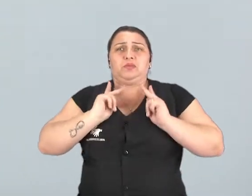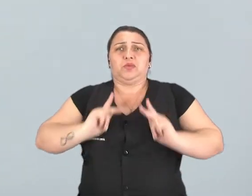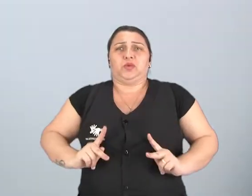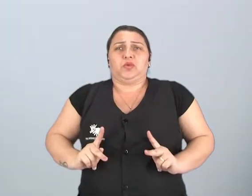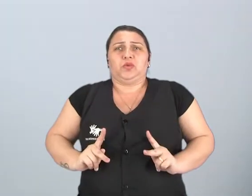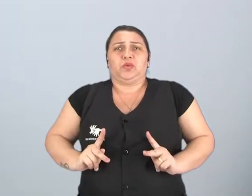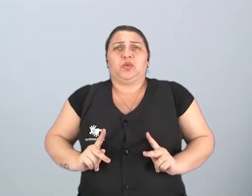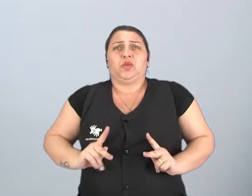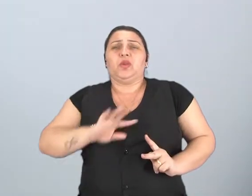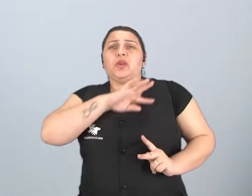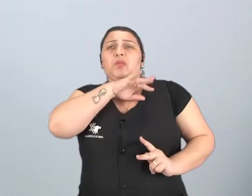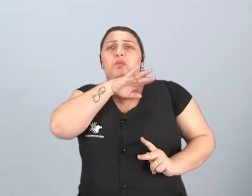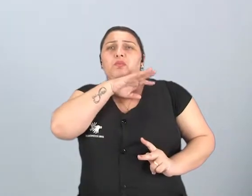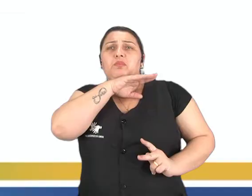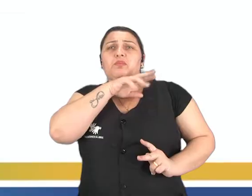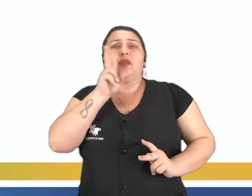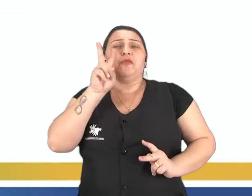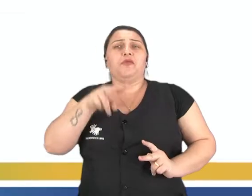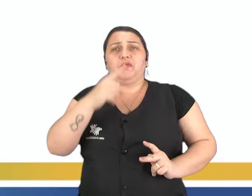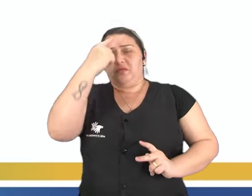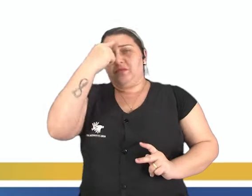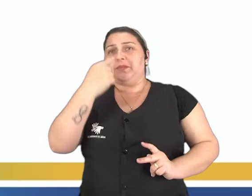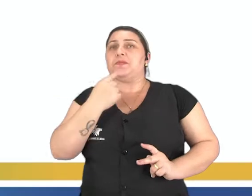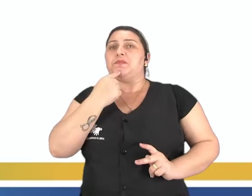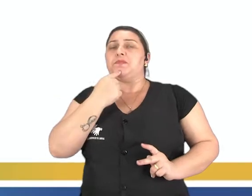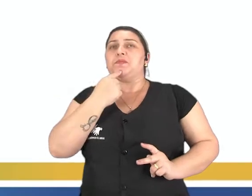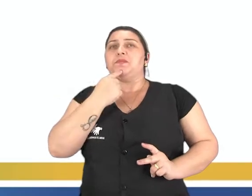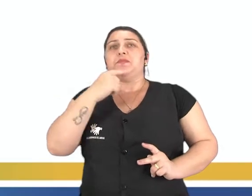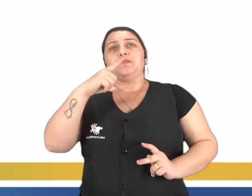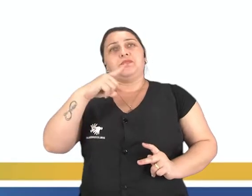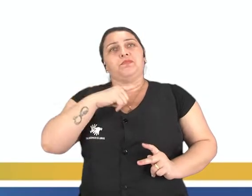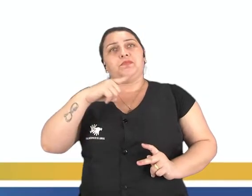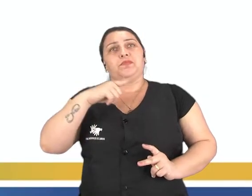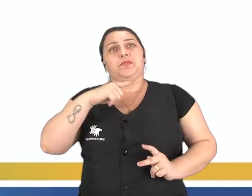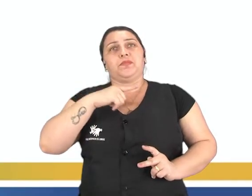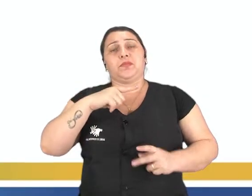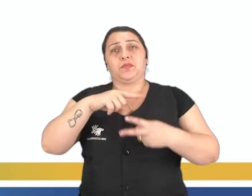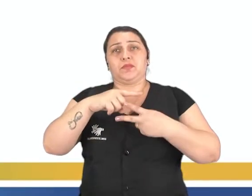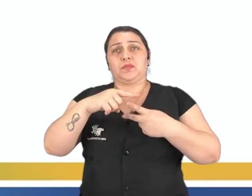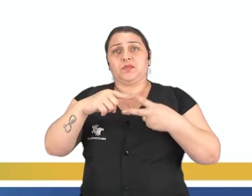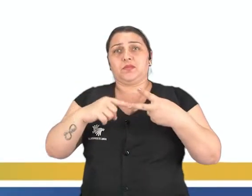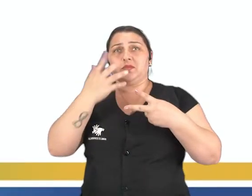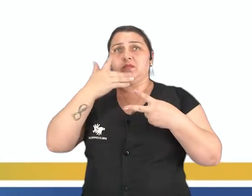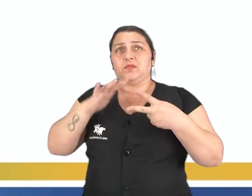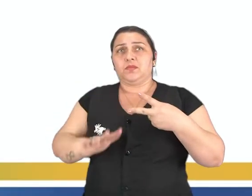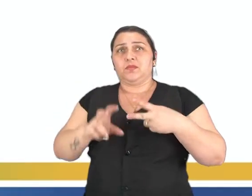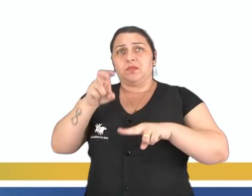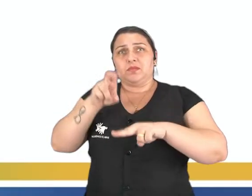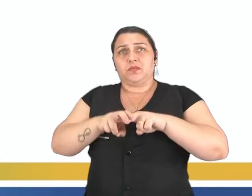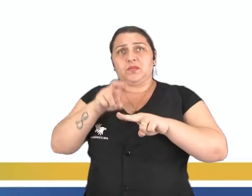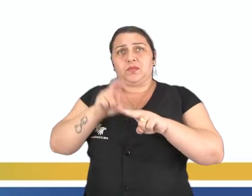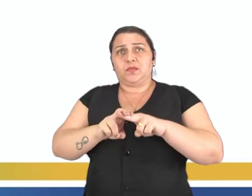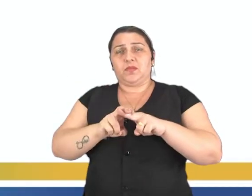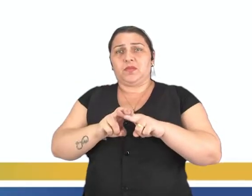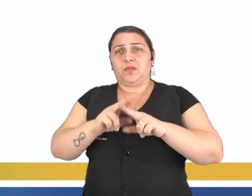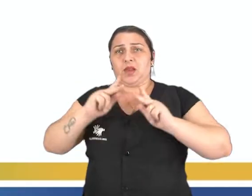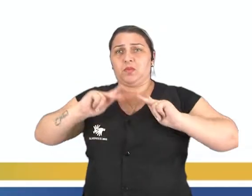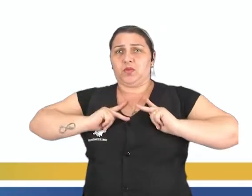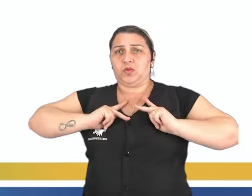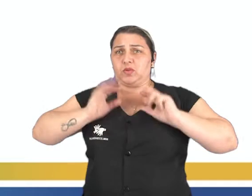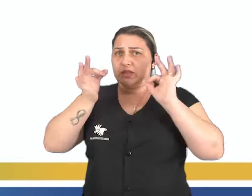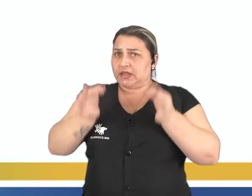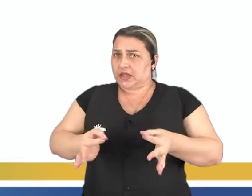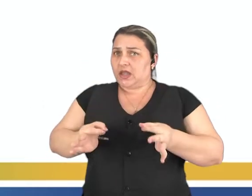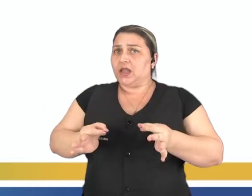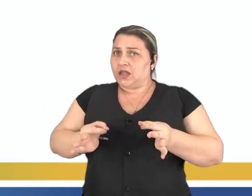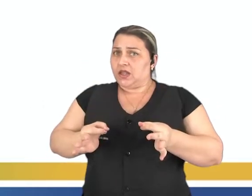má postura? Vamos ver aqui nessas imagens. Tem essas duas crianças que estão sentadas aí. Será que é uma postura adequada?